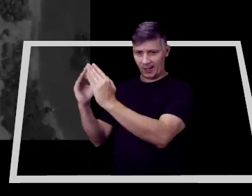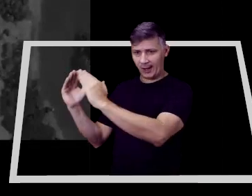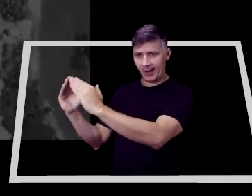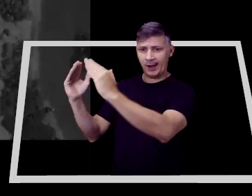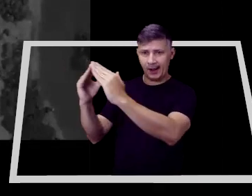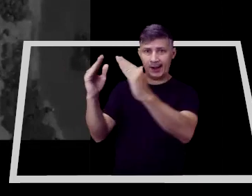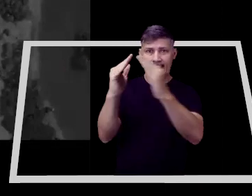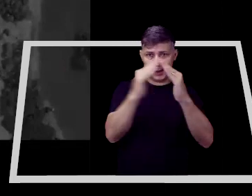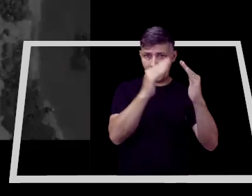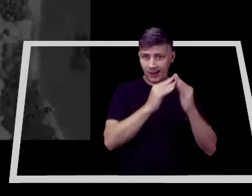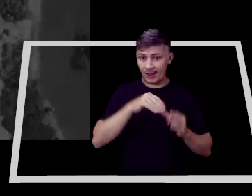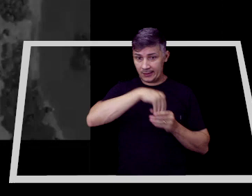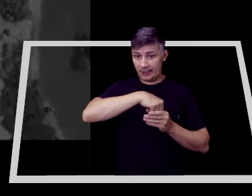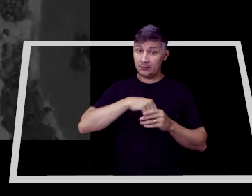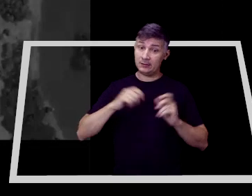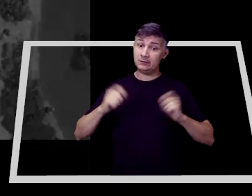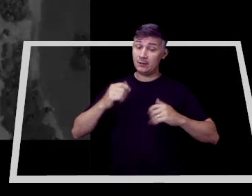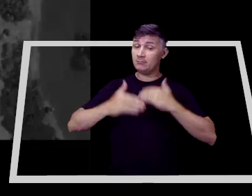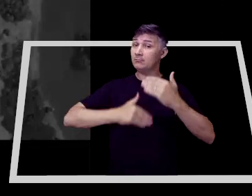maneira, deveriam